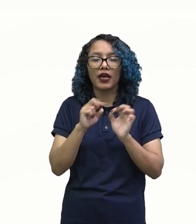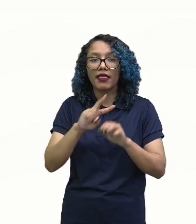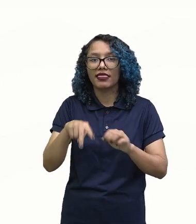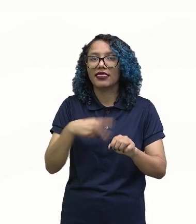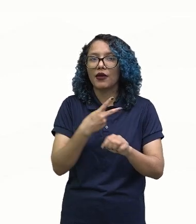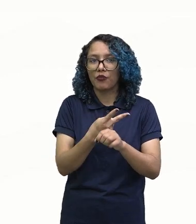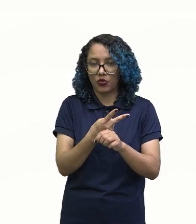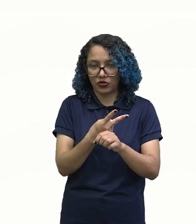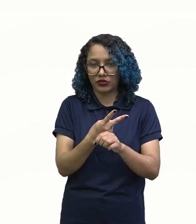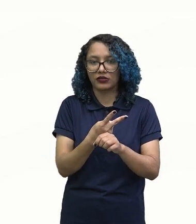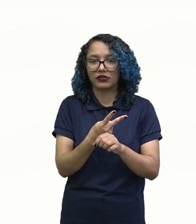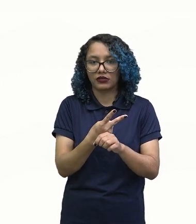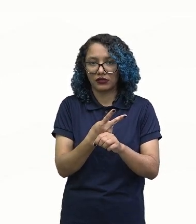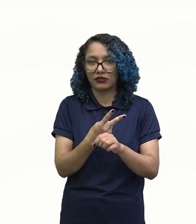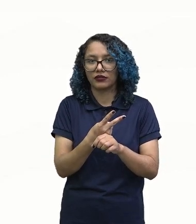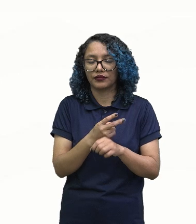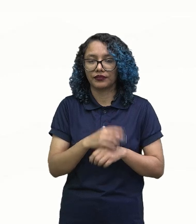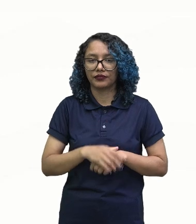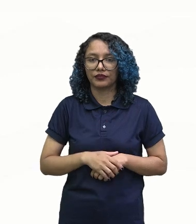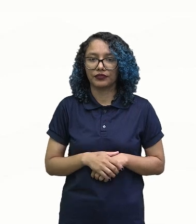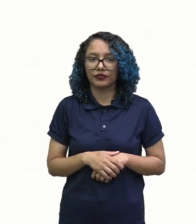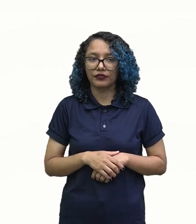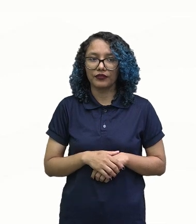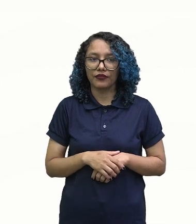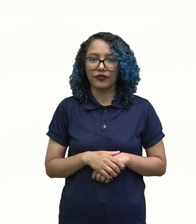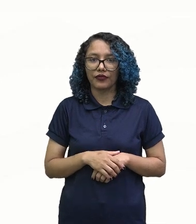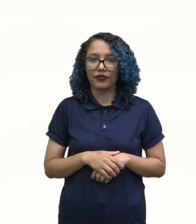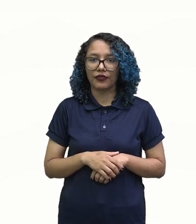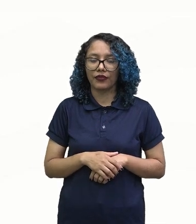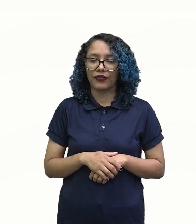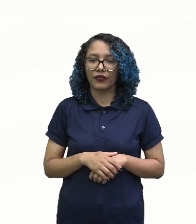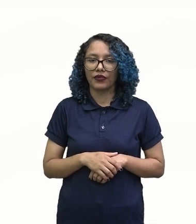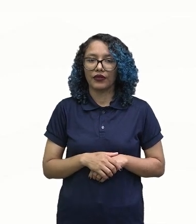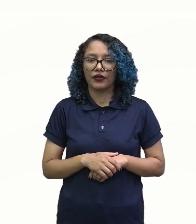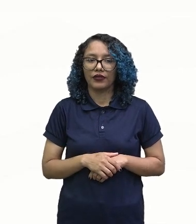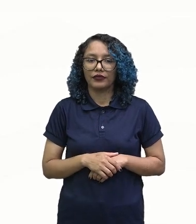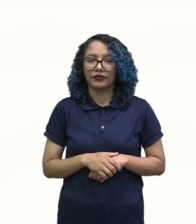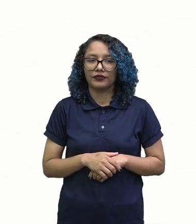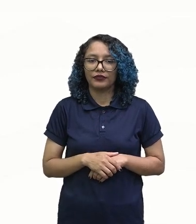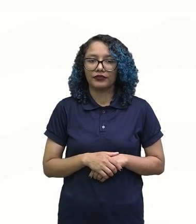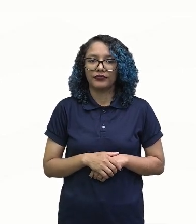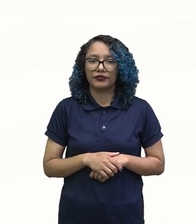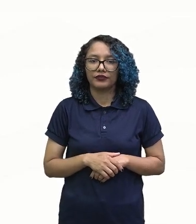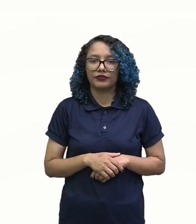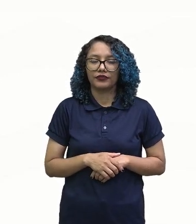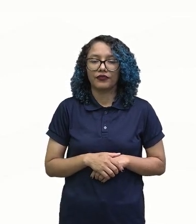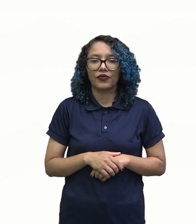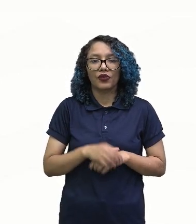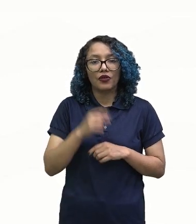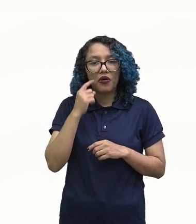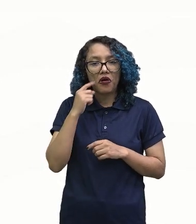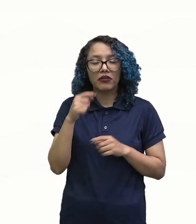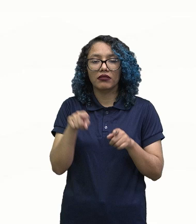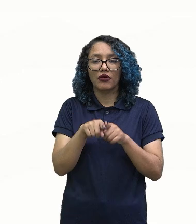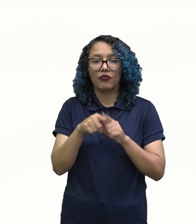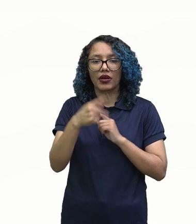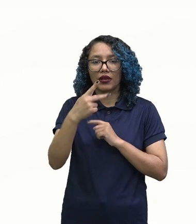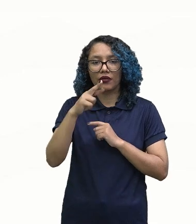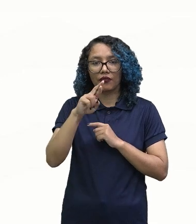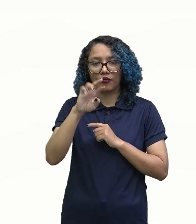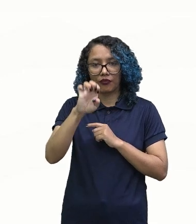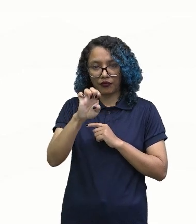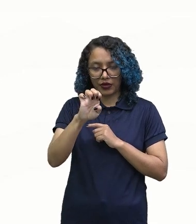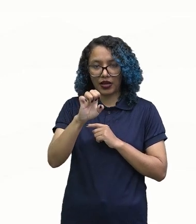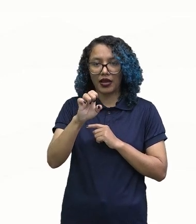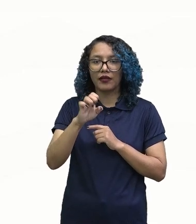posterior, após, logo. Então, temos o pré sem acento e o pré com acento, significa posição